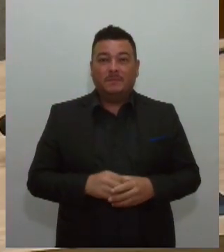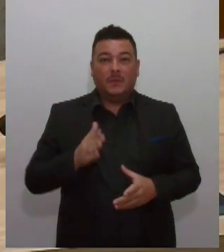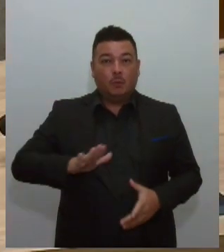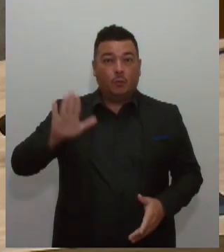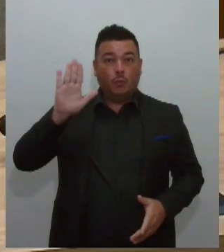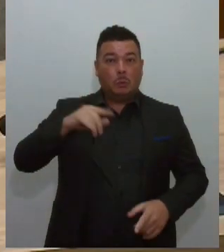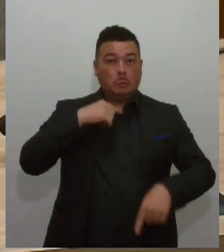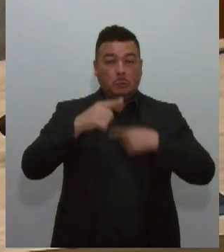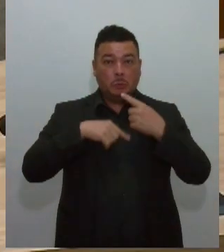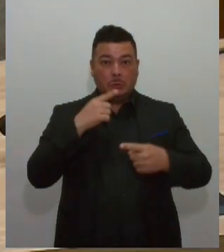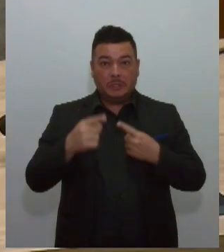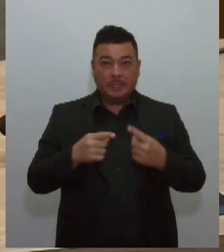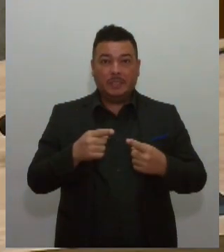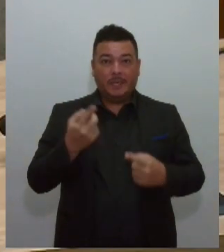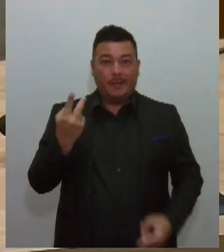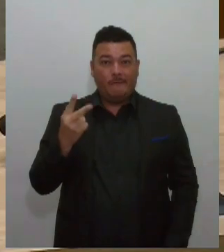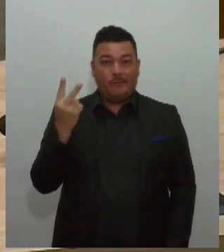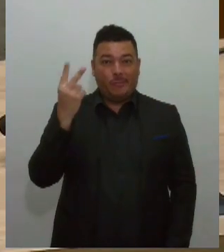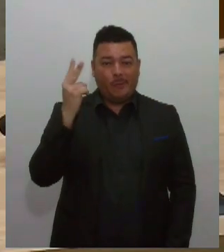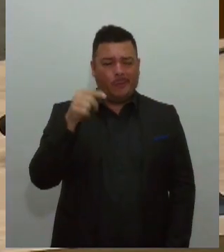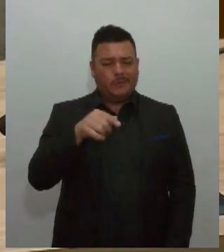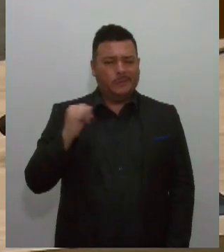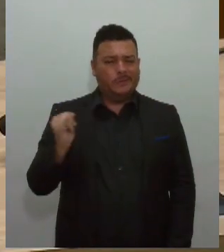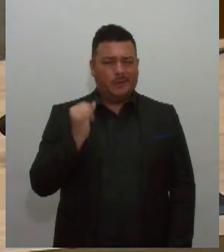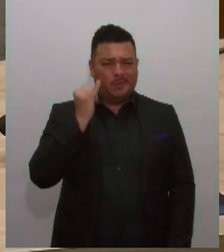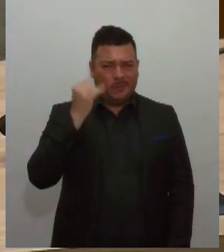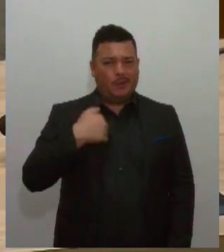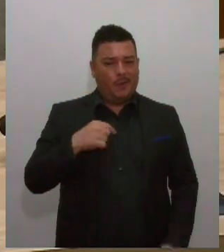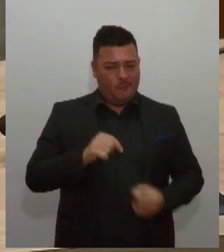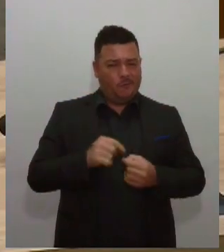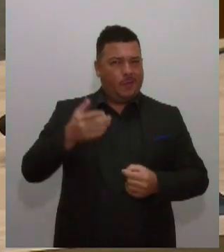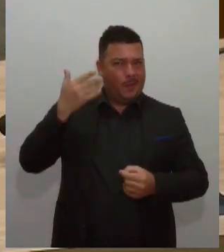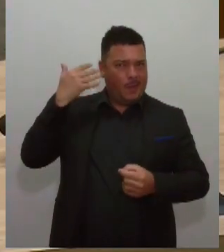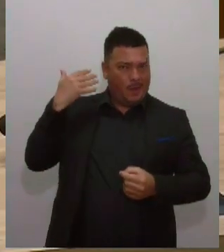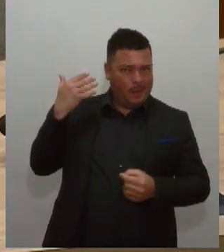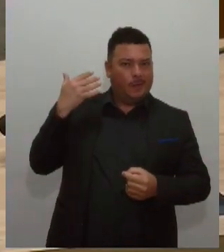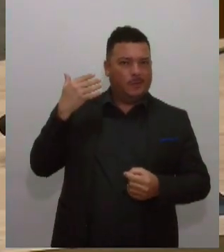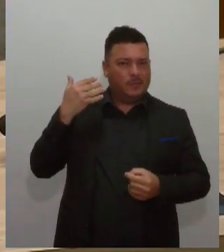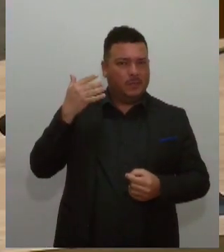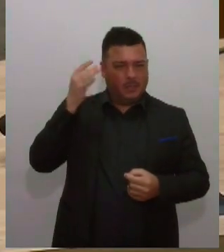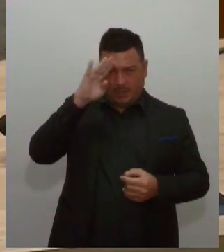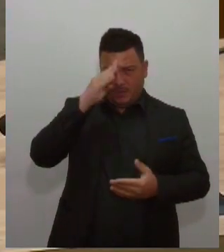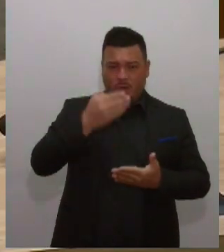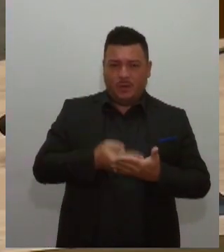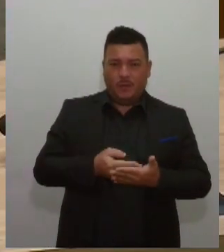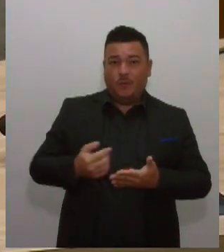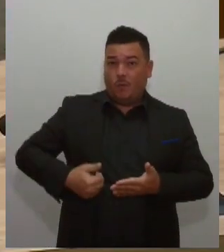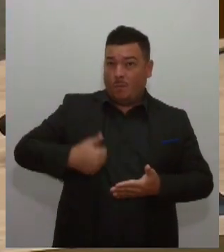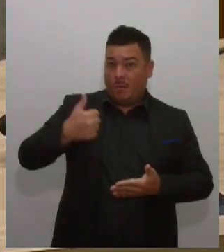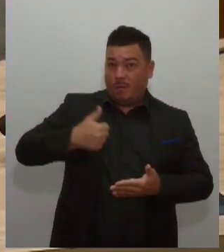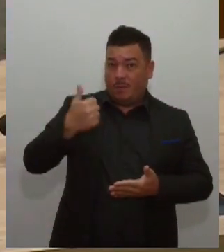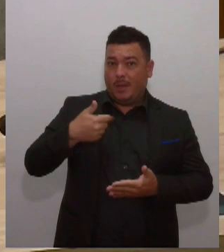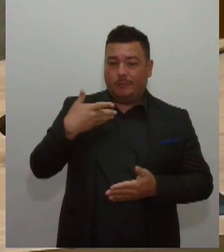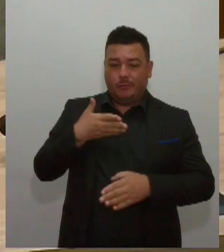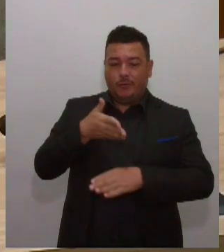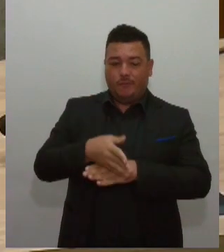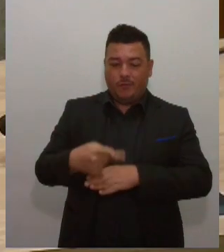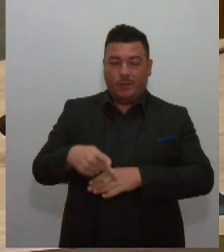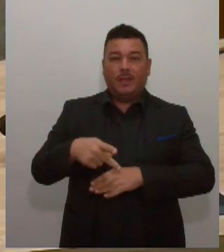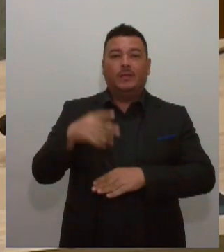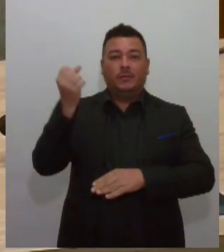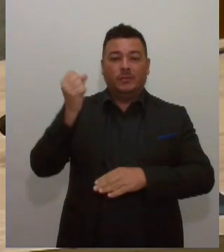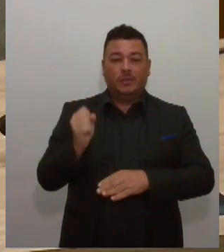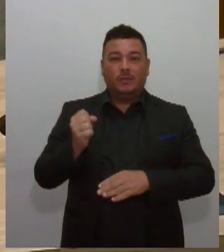a vitória, isso é importante. Eu fiz isso, se não me engano, foi o primeiro em Sergipe a votar no